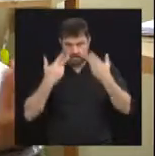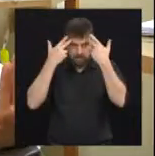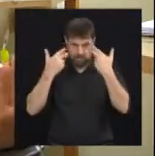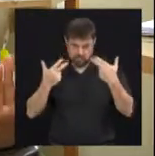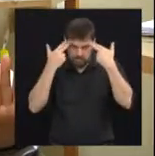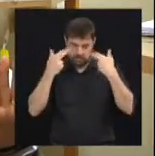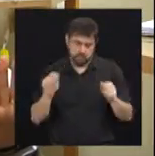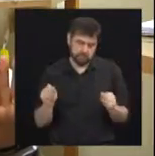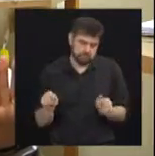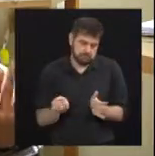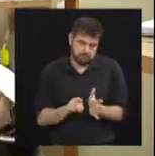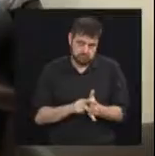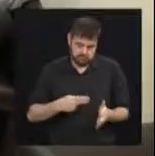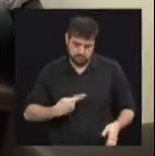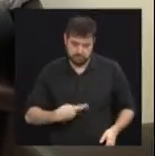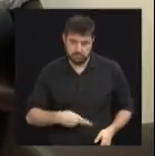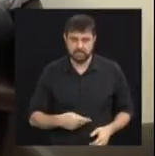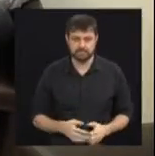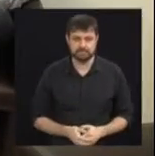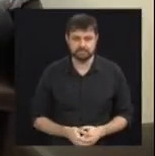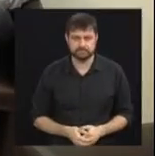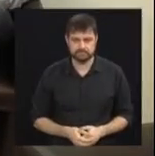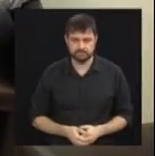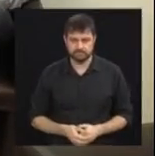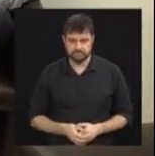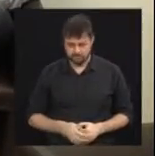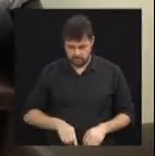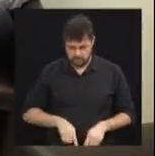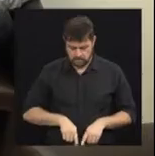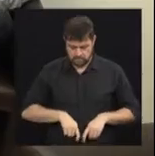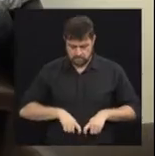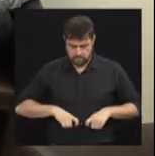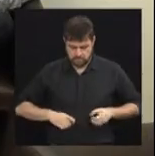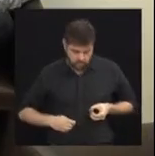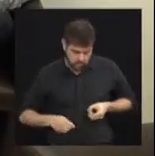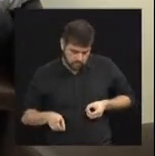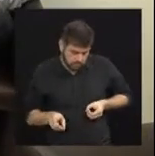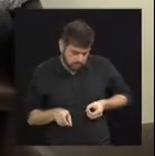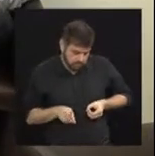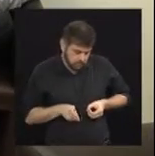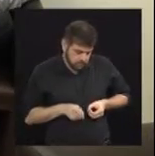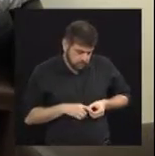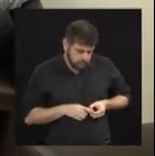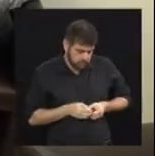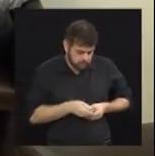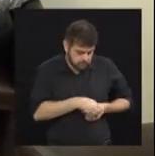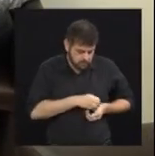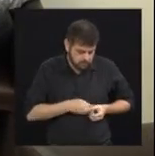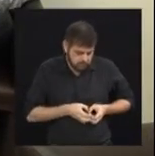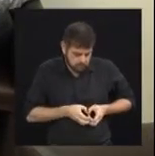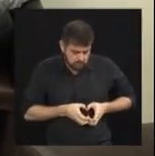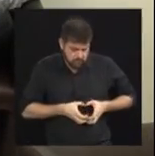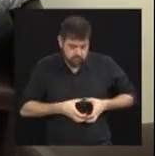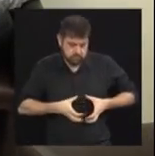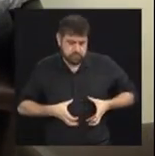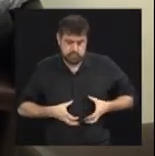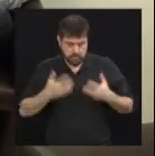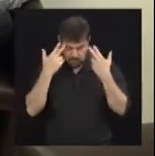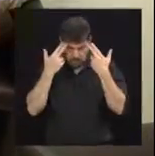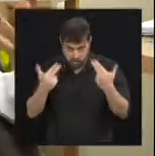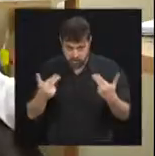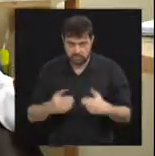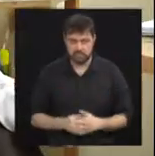e fazem por conta própria. Ou seja, eles vão percorrer as trompas, chegar até o óvulo e realizar o processo da fecundação propriamente